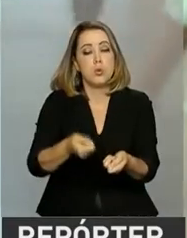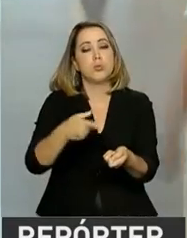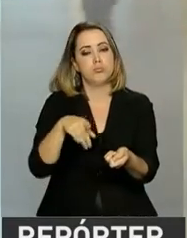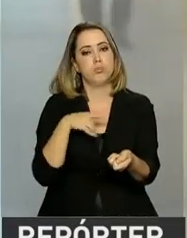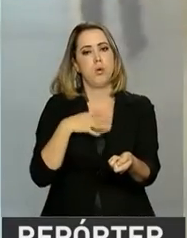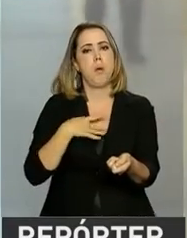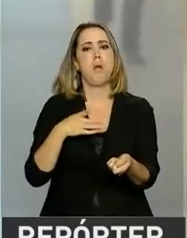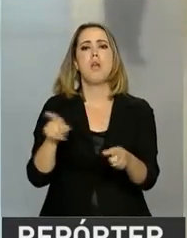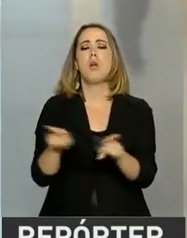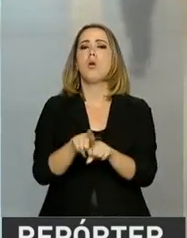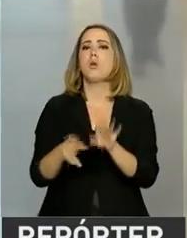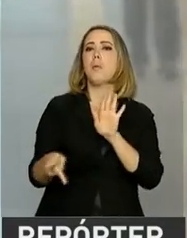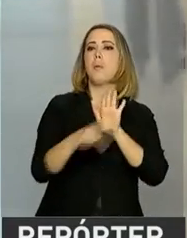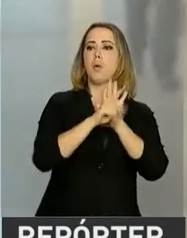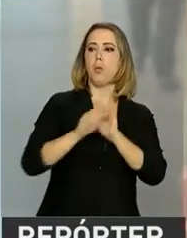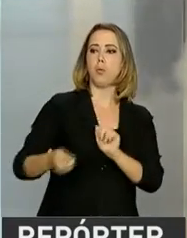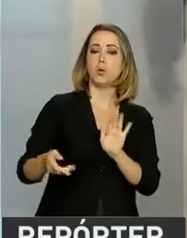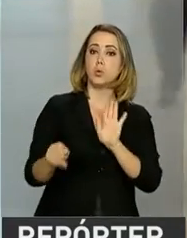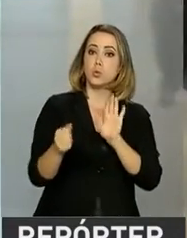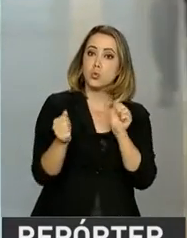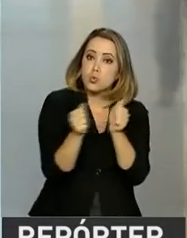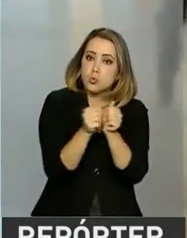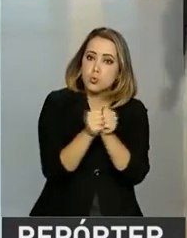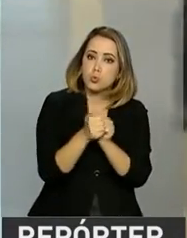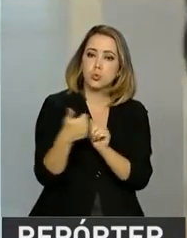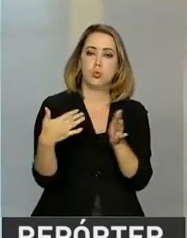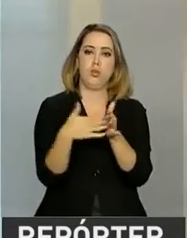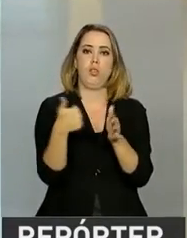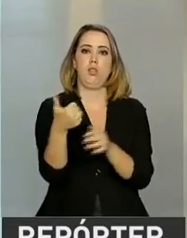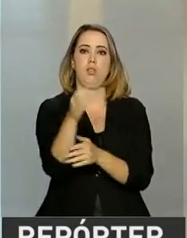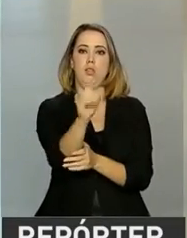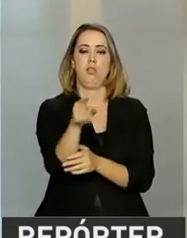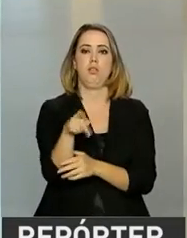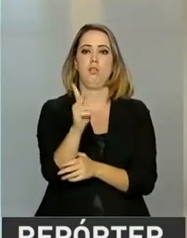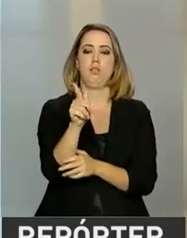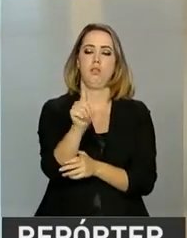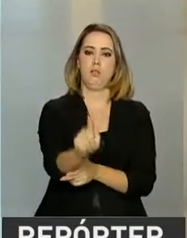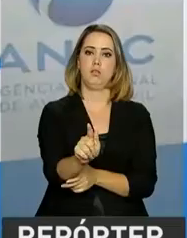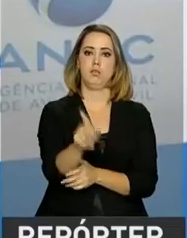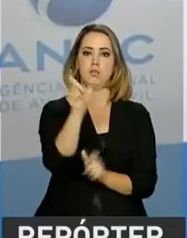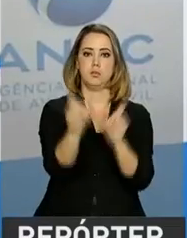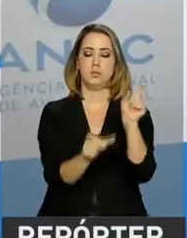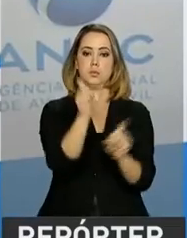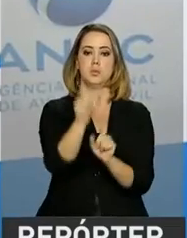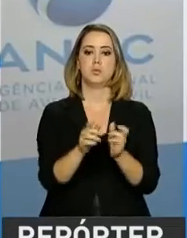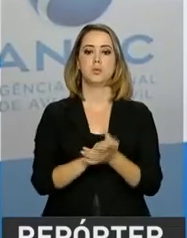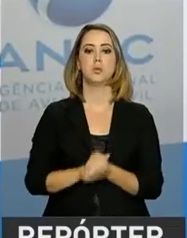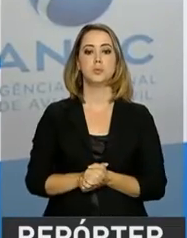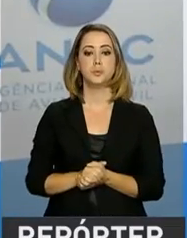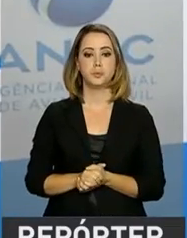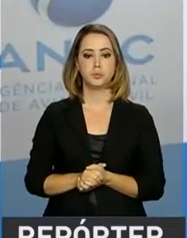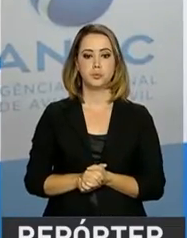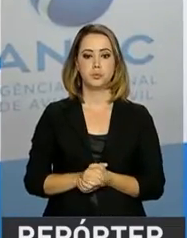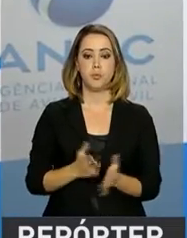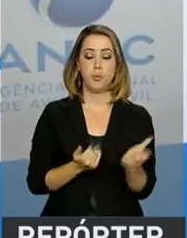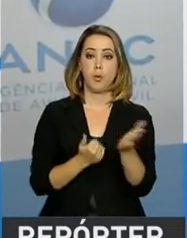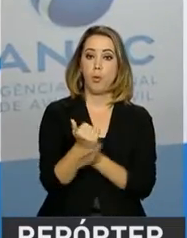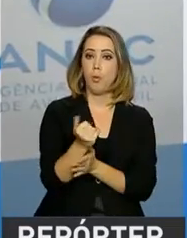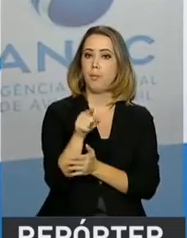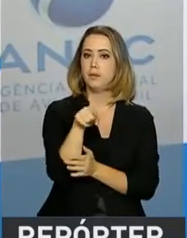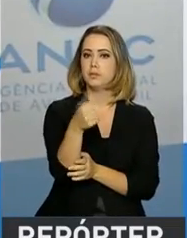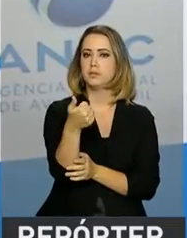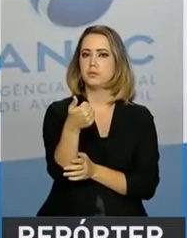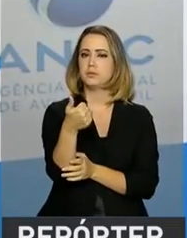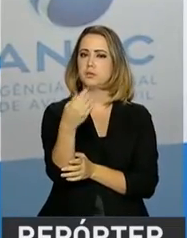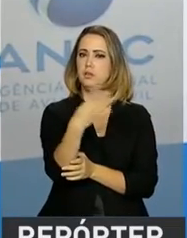limite permitido terá que ser de pelo menos dez sinos por passageiro segundo as novas regras o passageiro a partir de 14 de março e vai